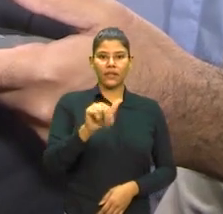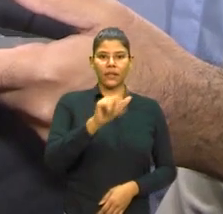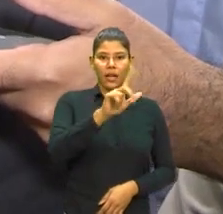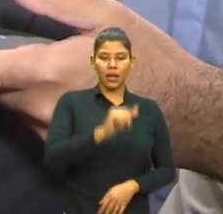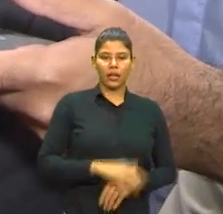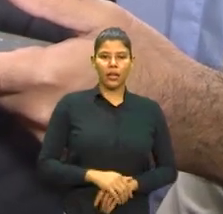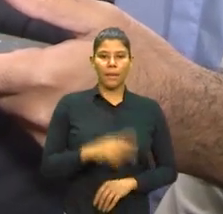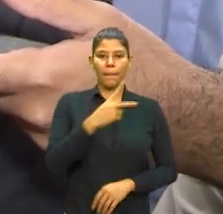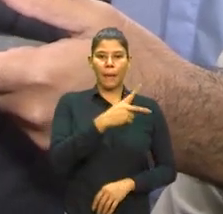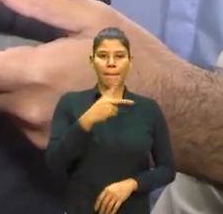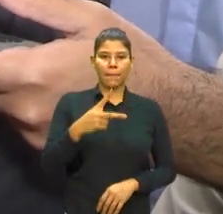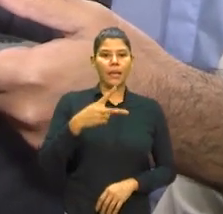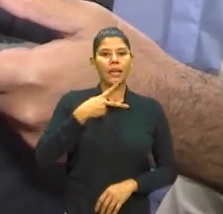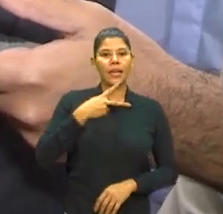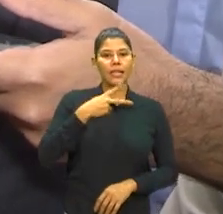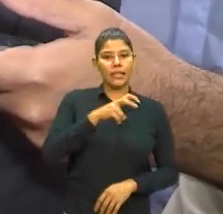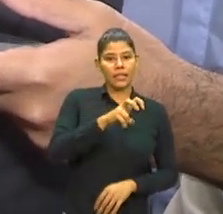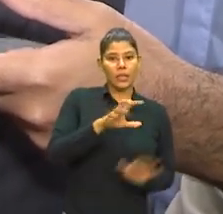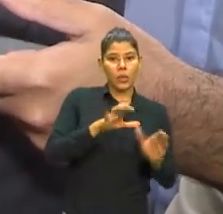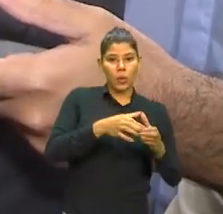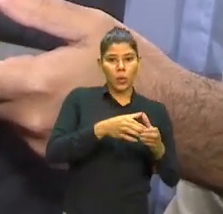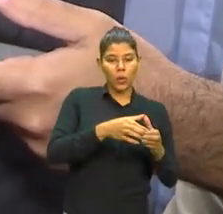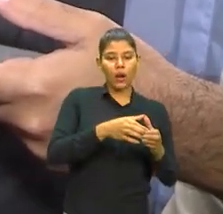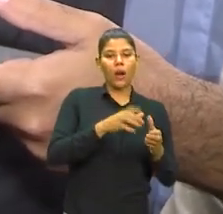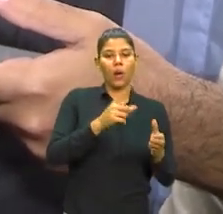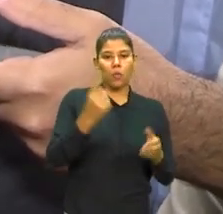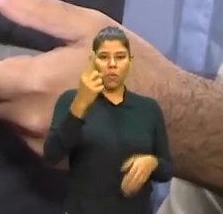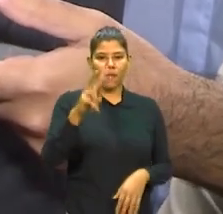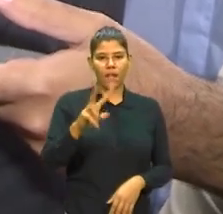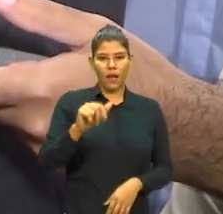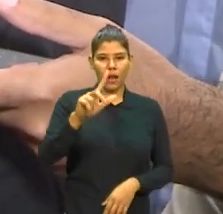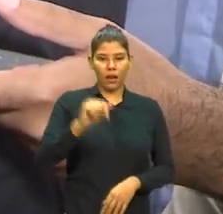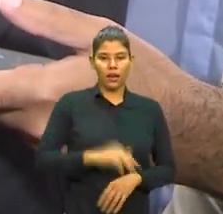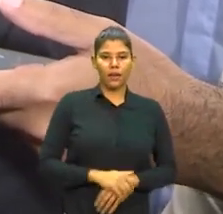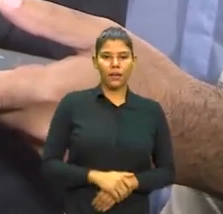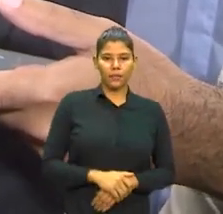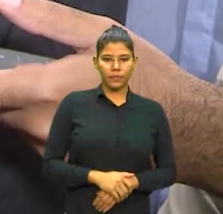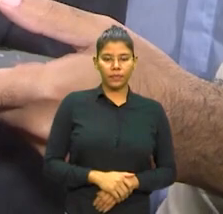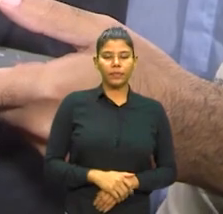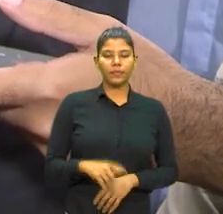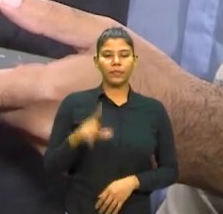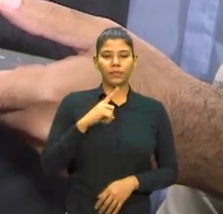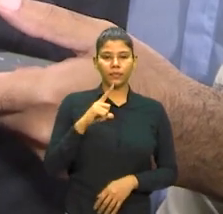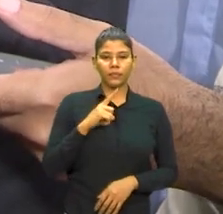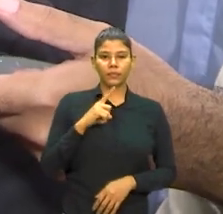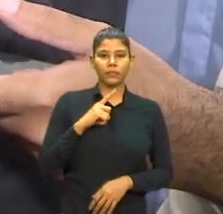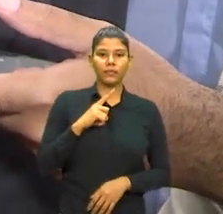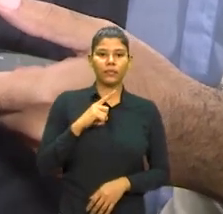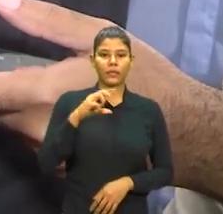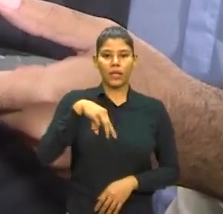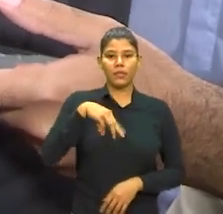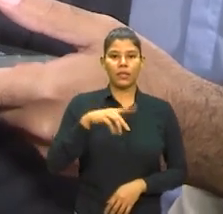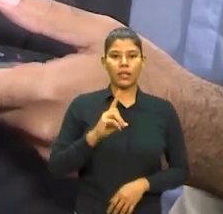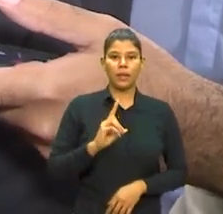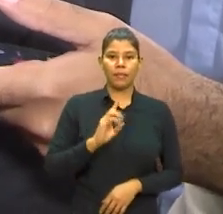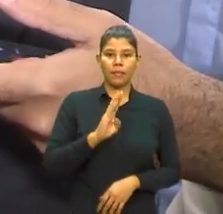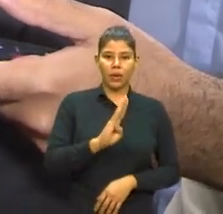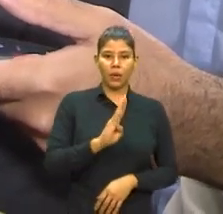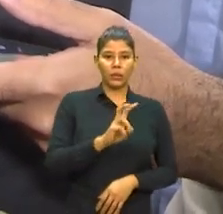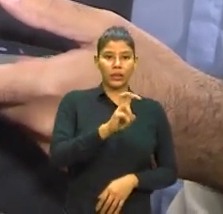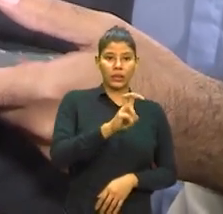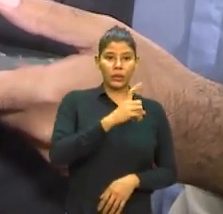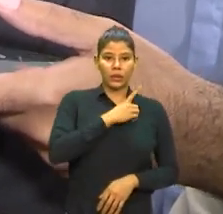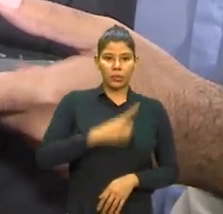com cinco deputados tiveram direito a uma vaga o PP com cinco deputados tiveram direito a uma vaga e o MDB com cinco deputados também